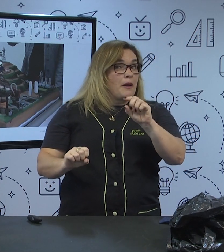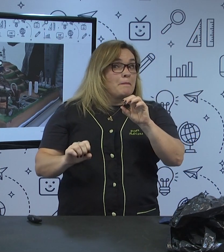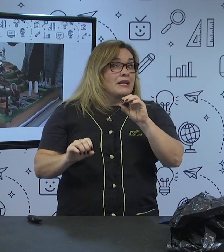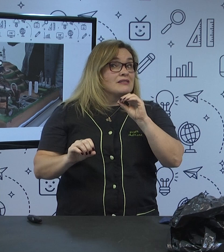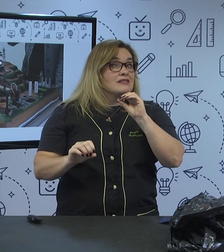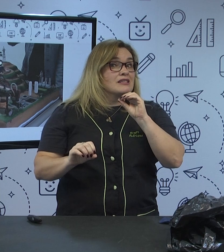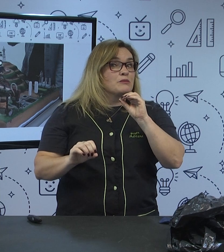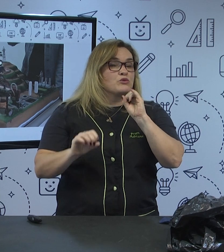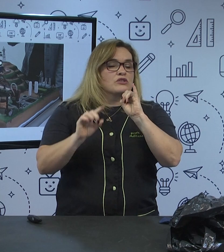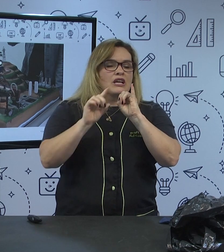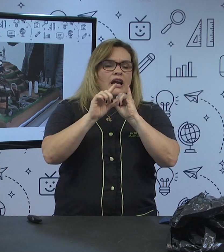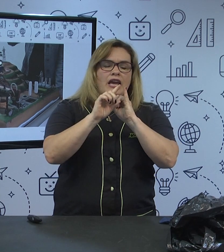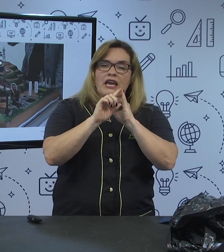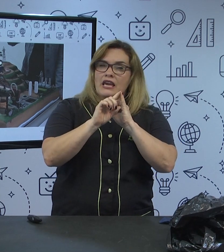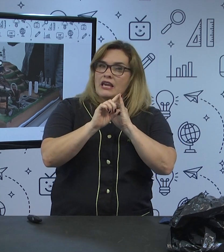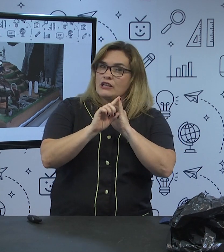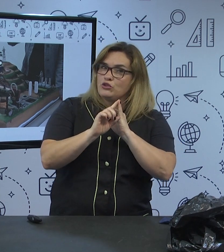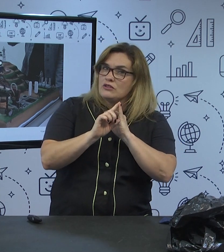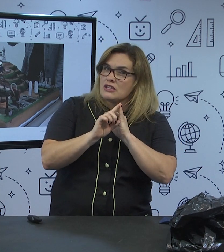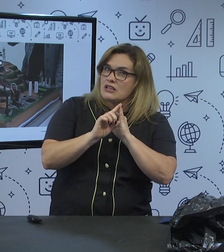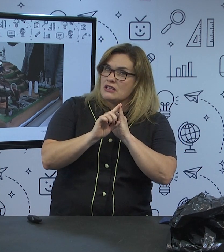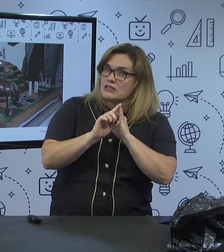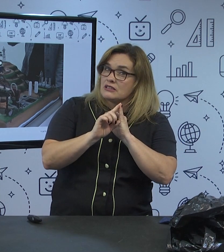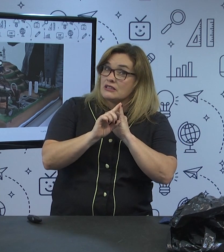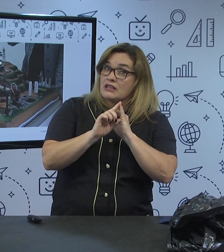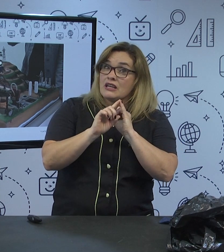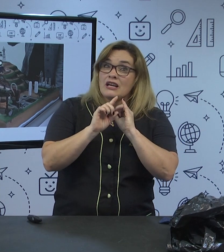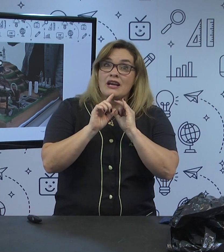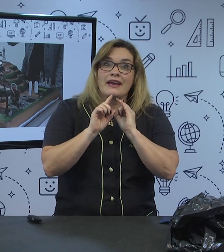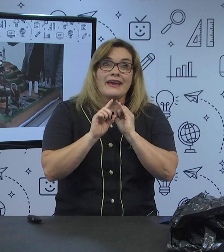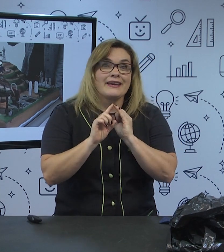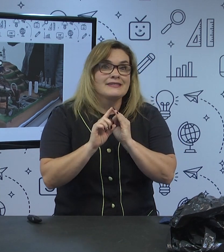isso, precisamos reduzir,